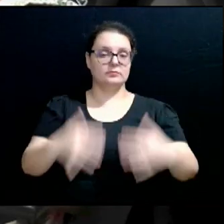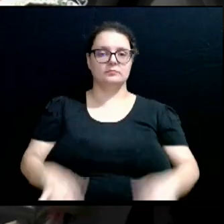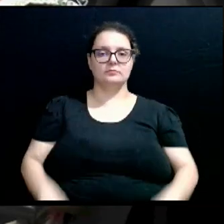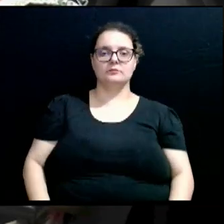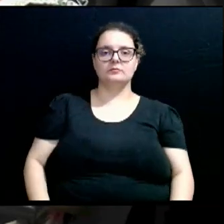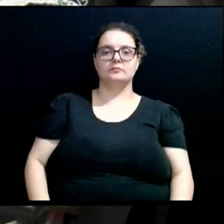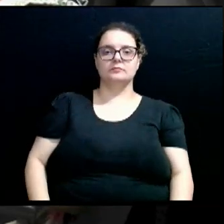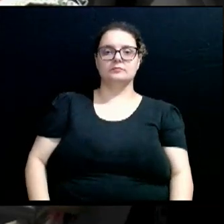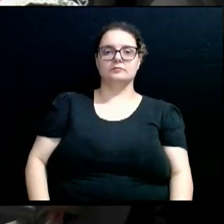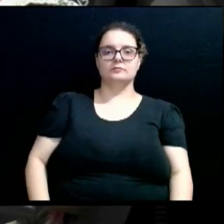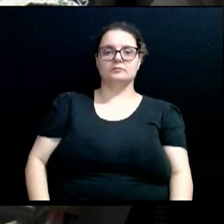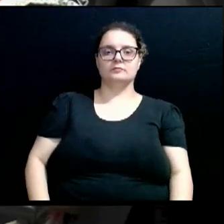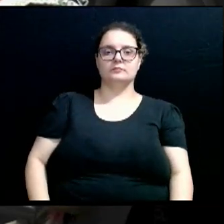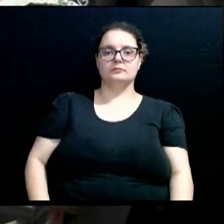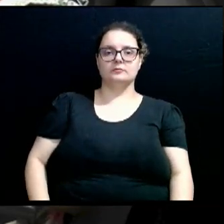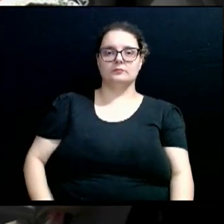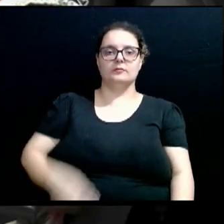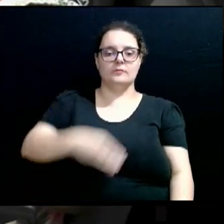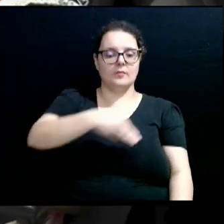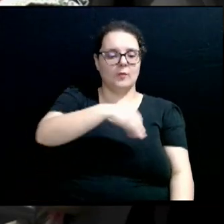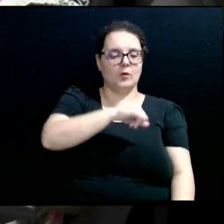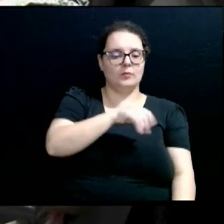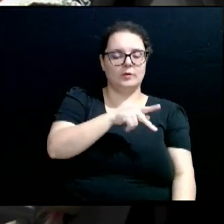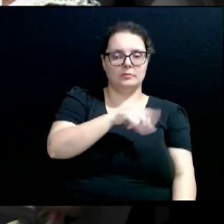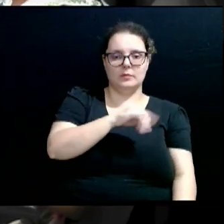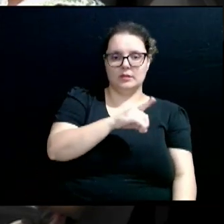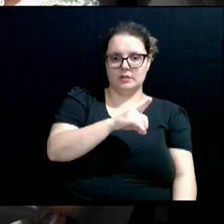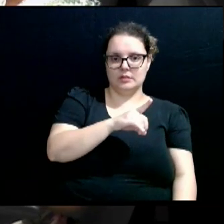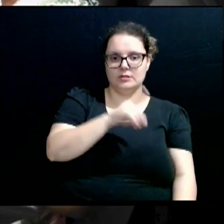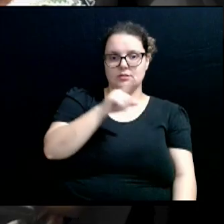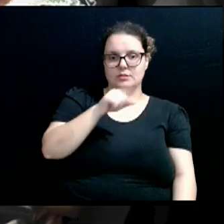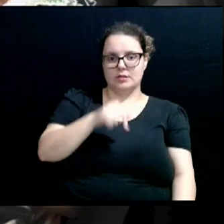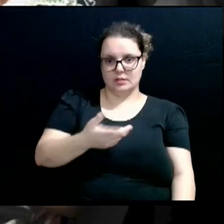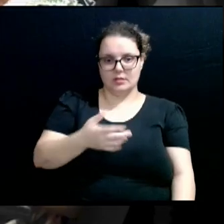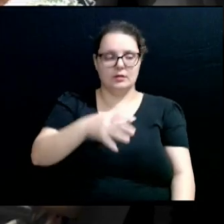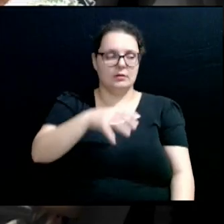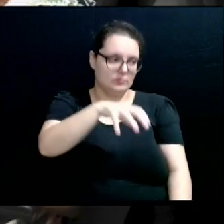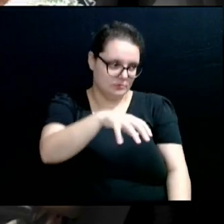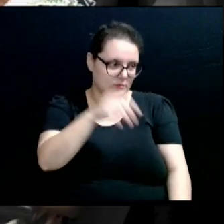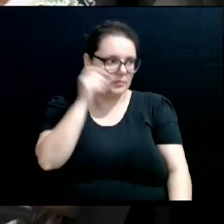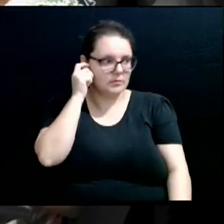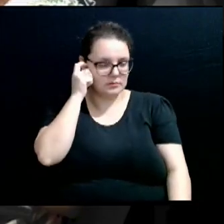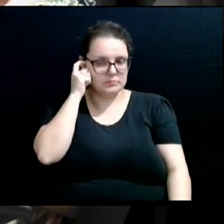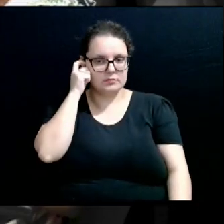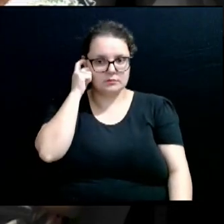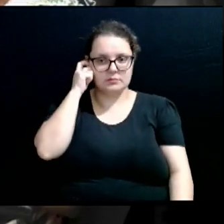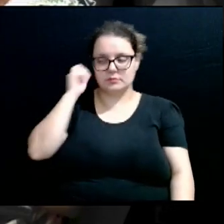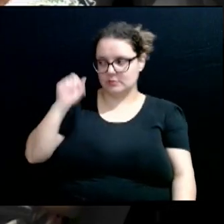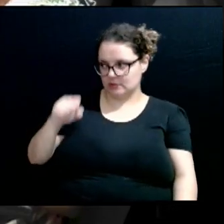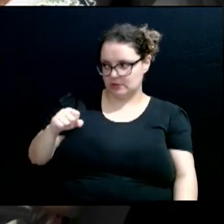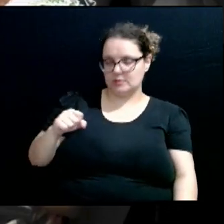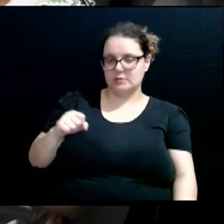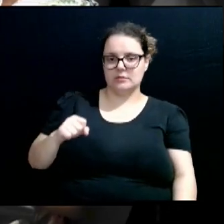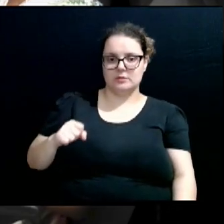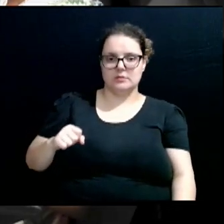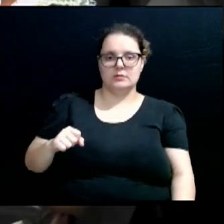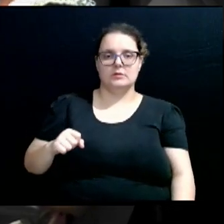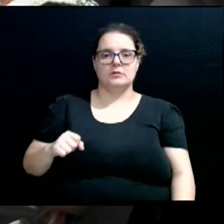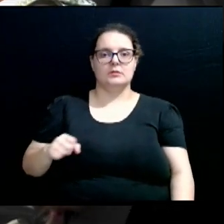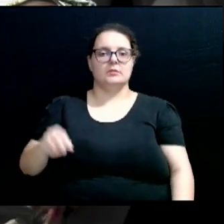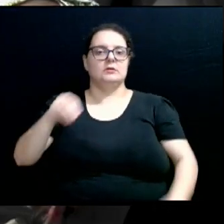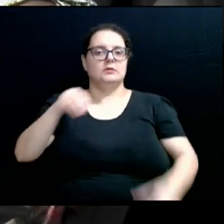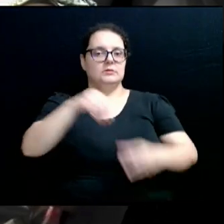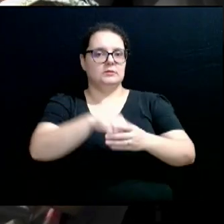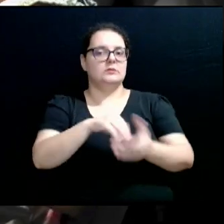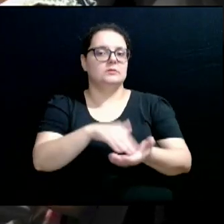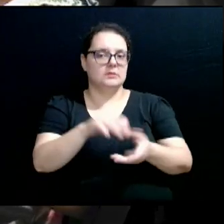o MIPID, ele é um órgão, vamos dizer assim, que está no escopo da Secretaria de Educação. Isso,